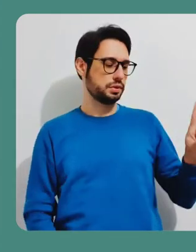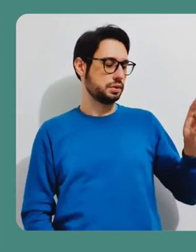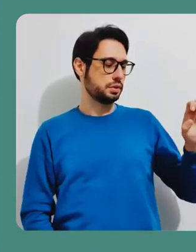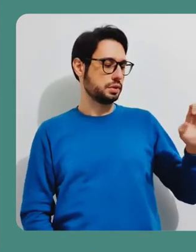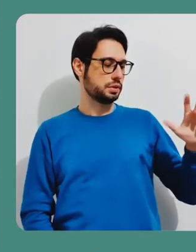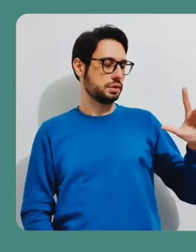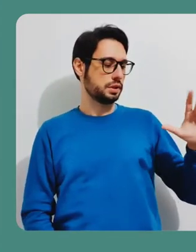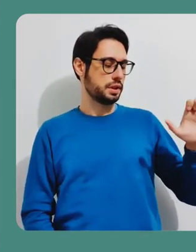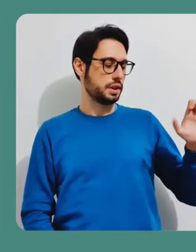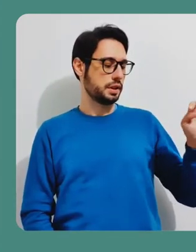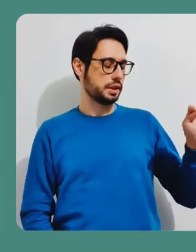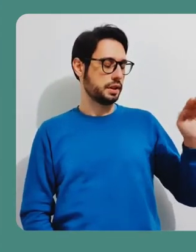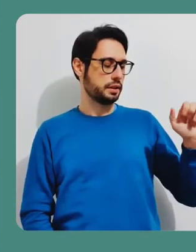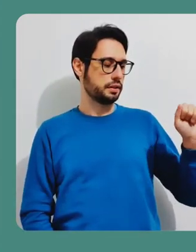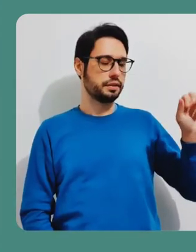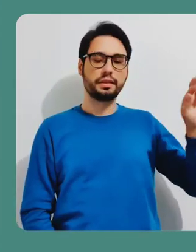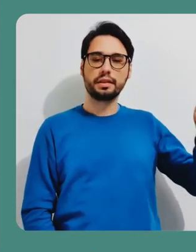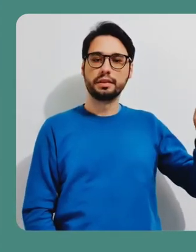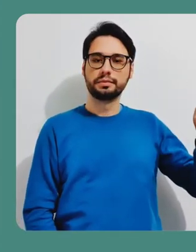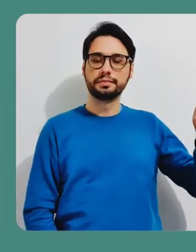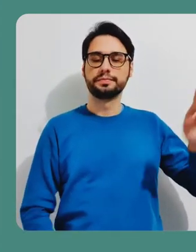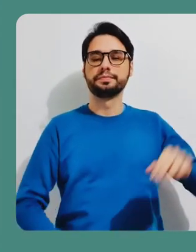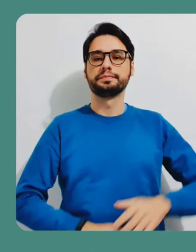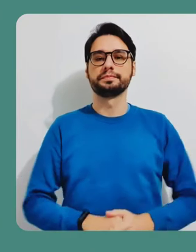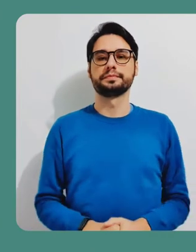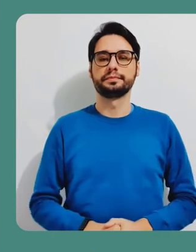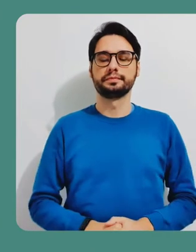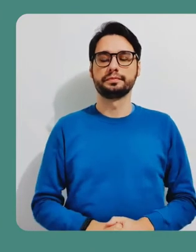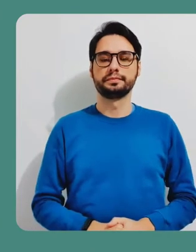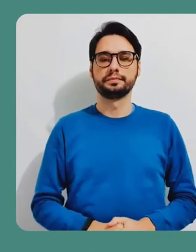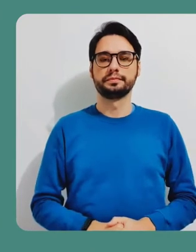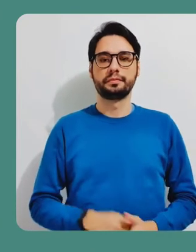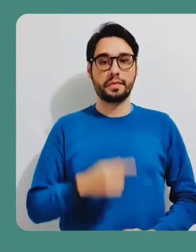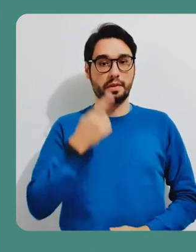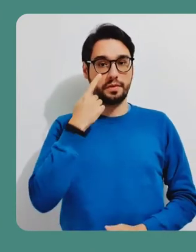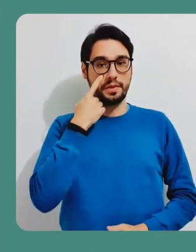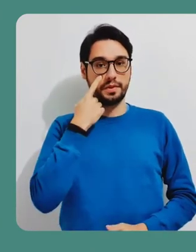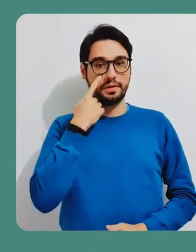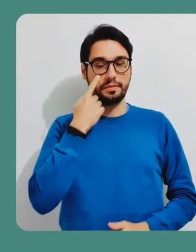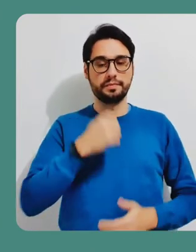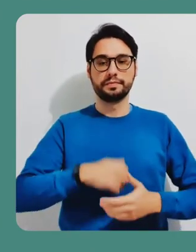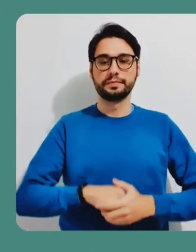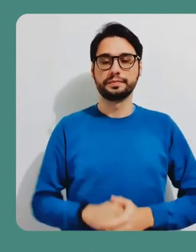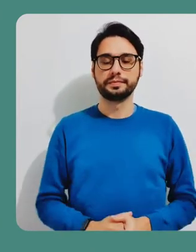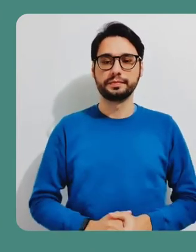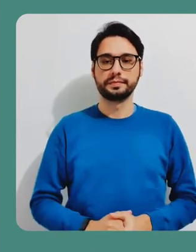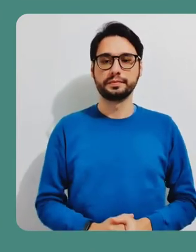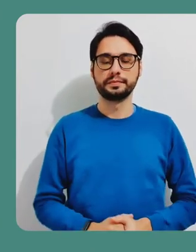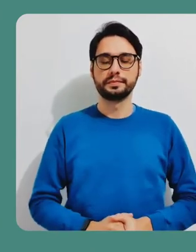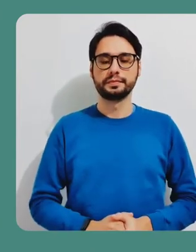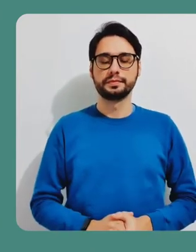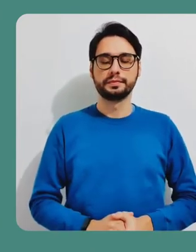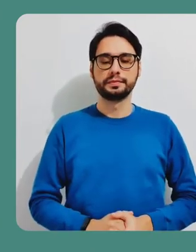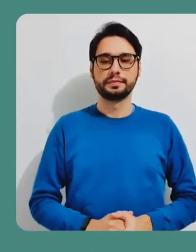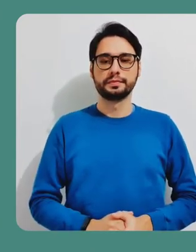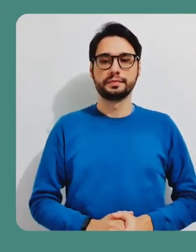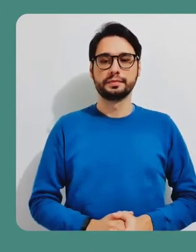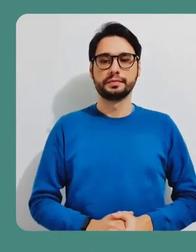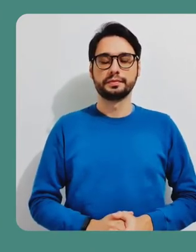podcast então e seleciono essa região aqui onde aparece o olá